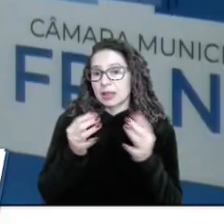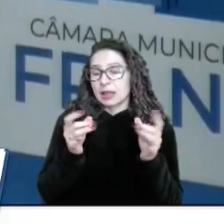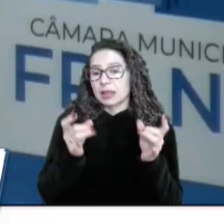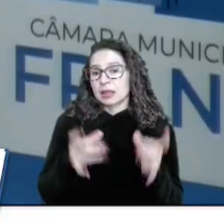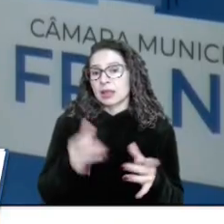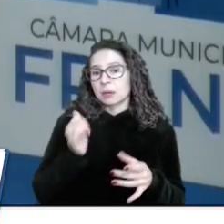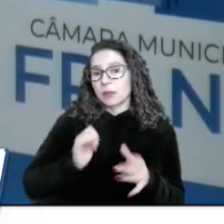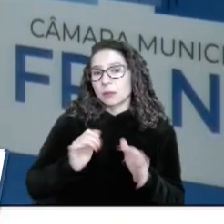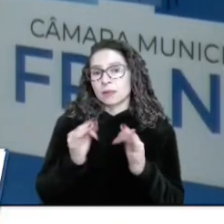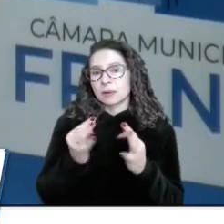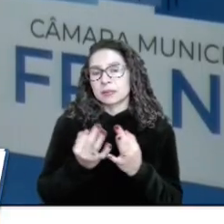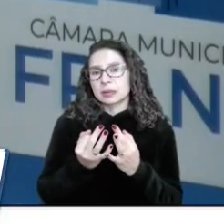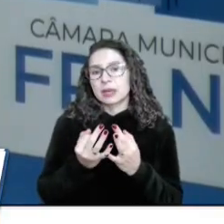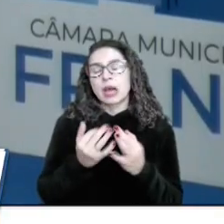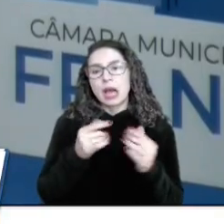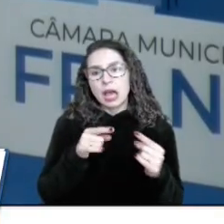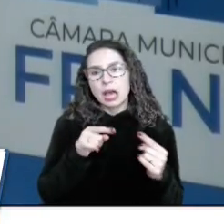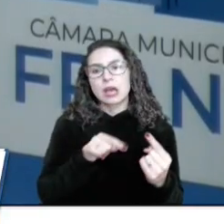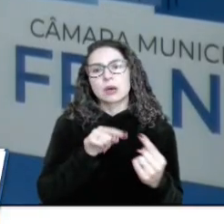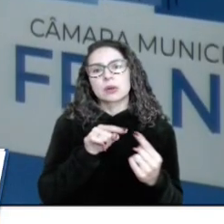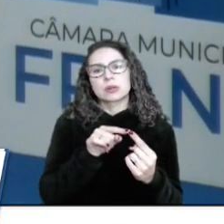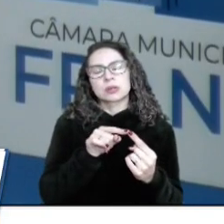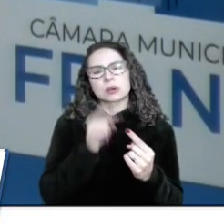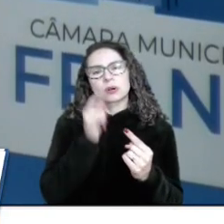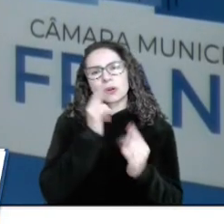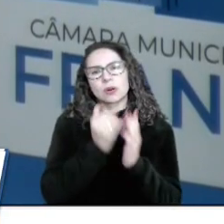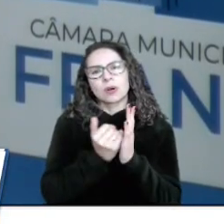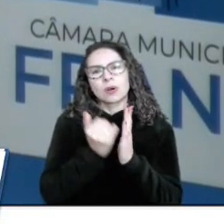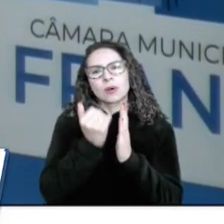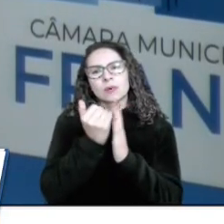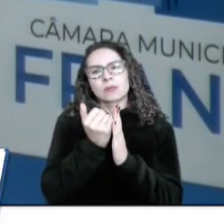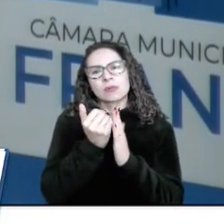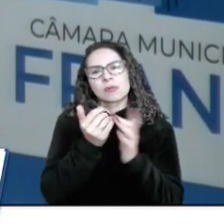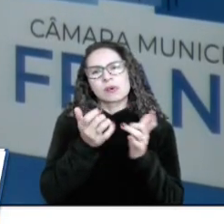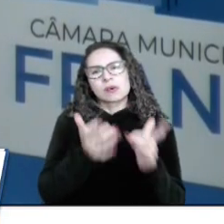sim, aumenta o número de morador na rua.